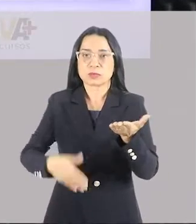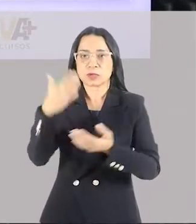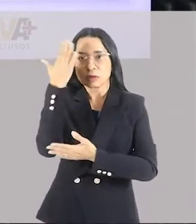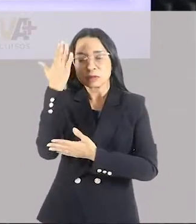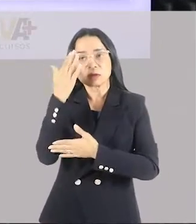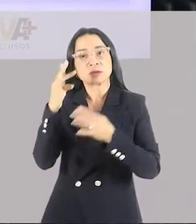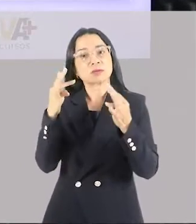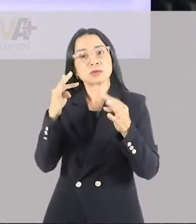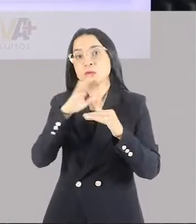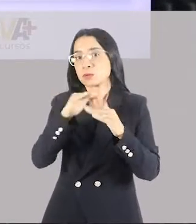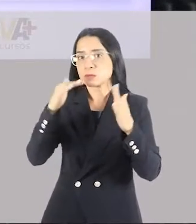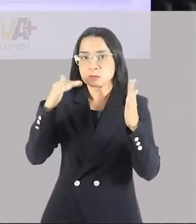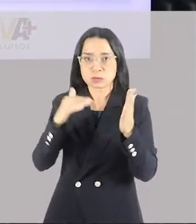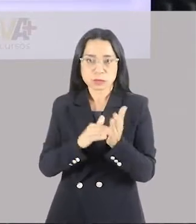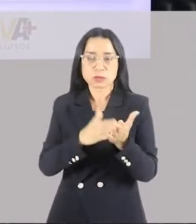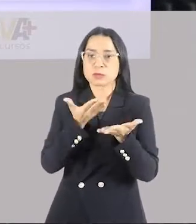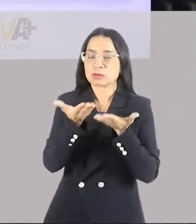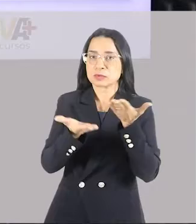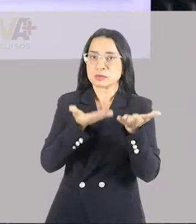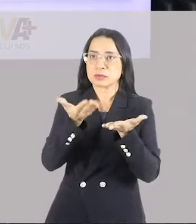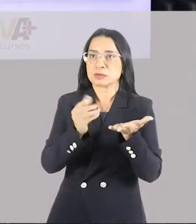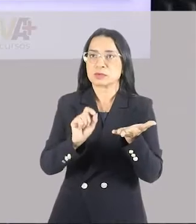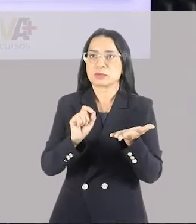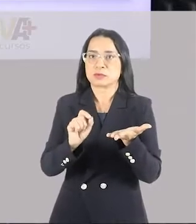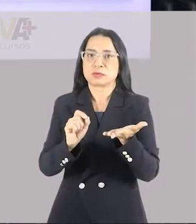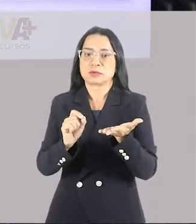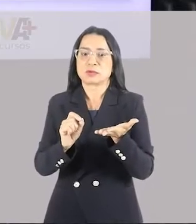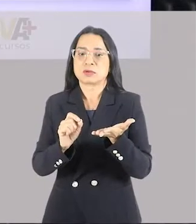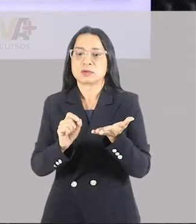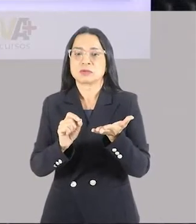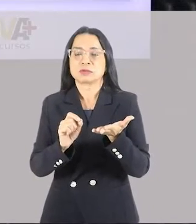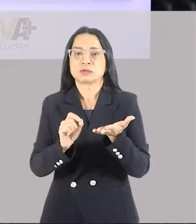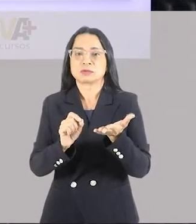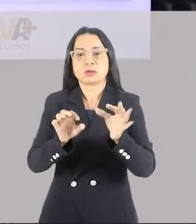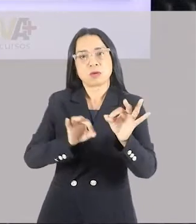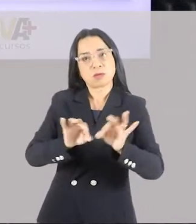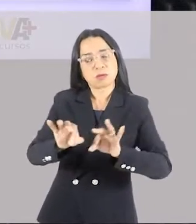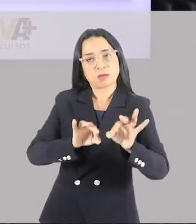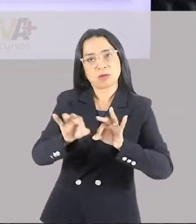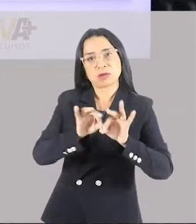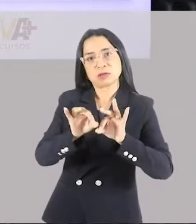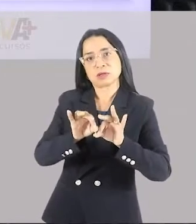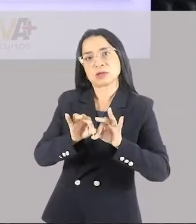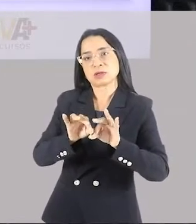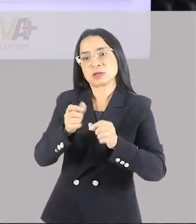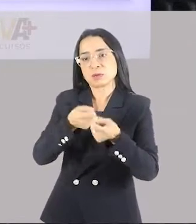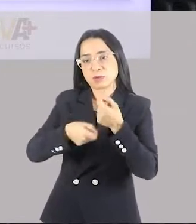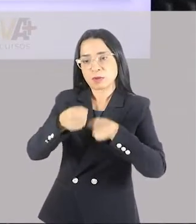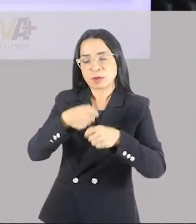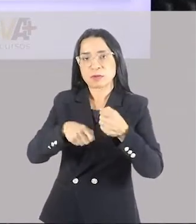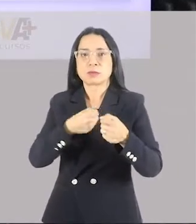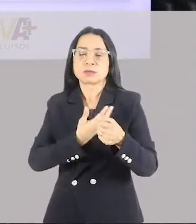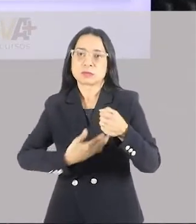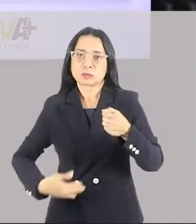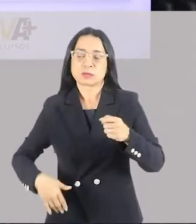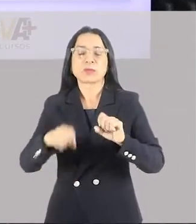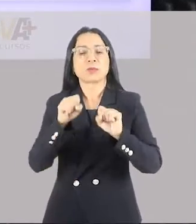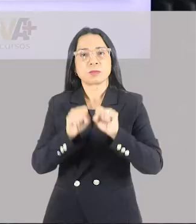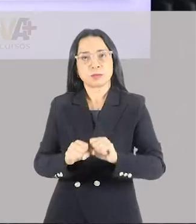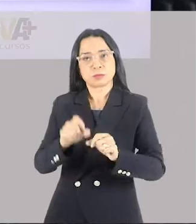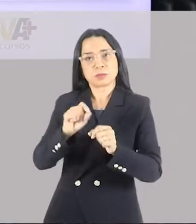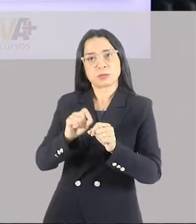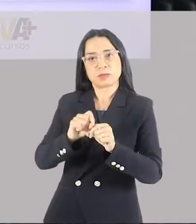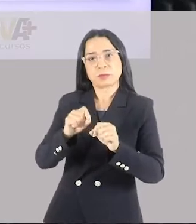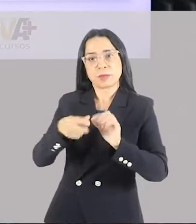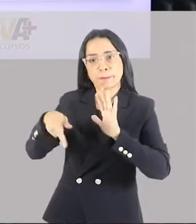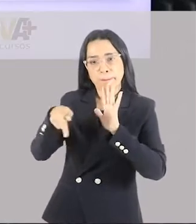são todos aqueles serviços de titularidade da administração pública que podem ser